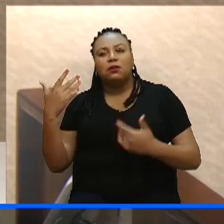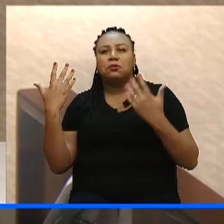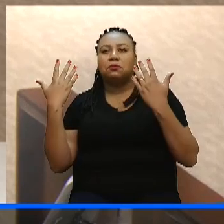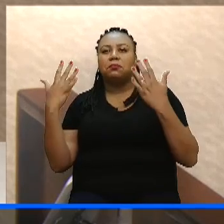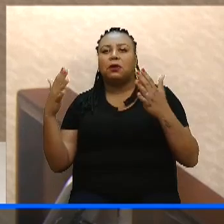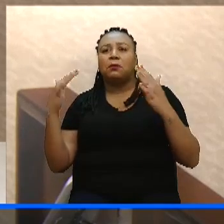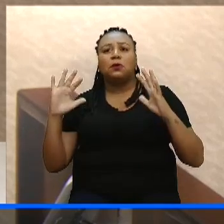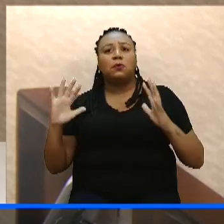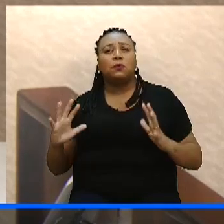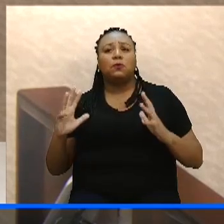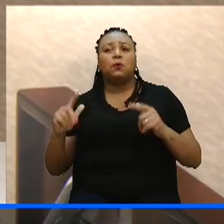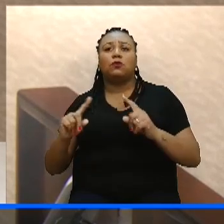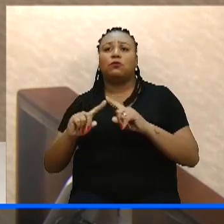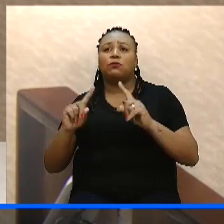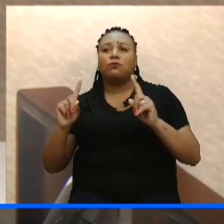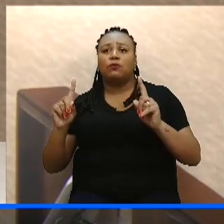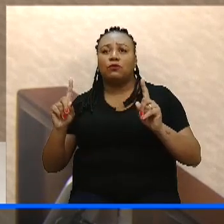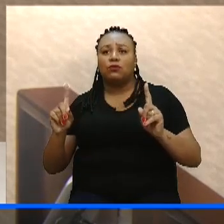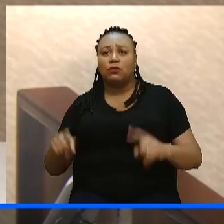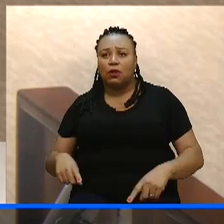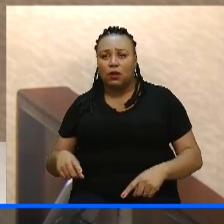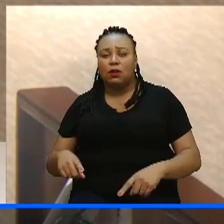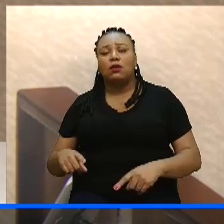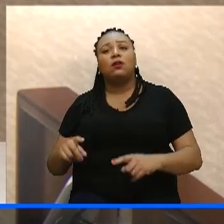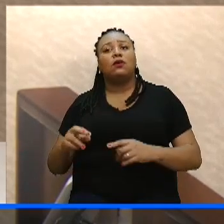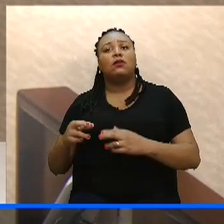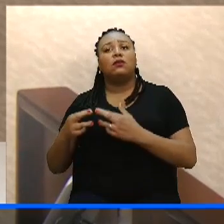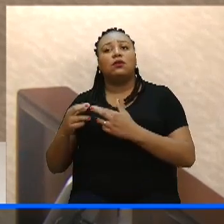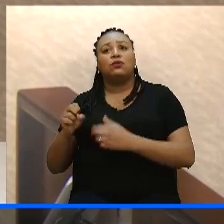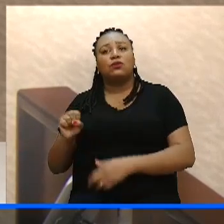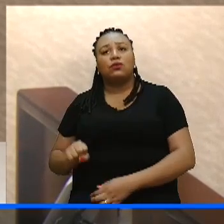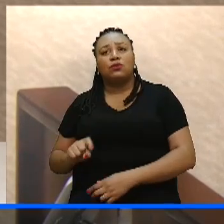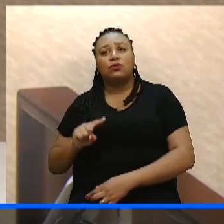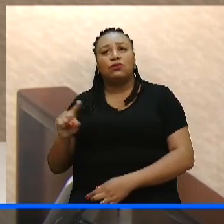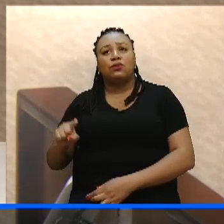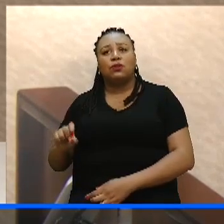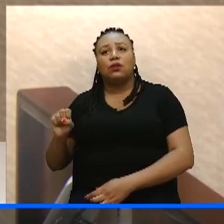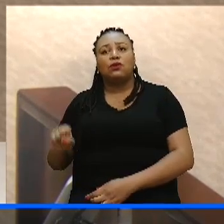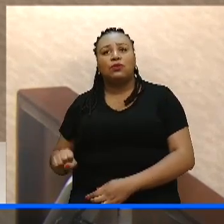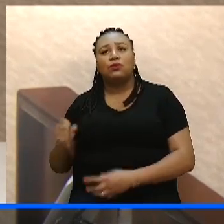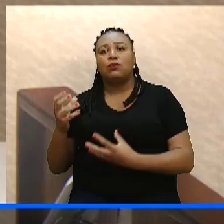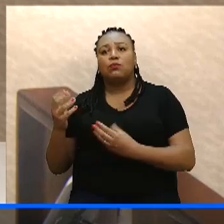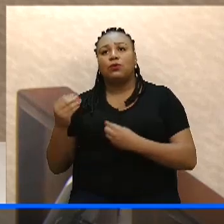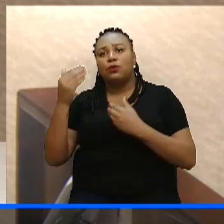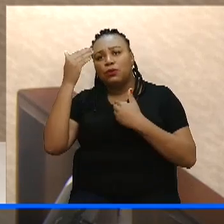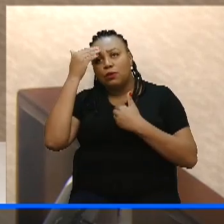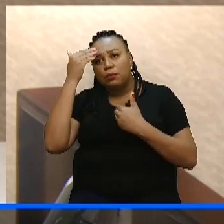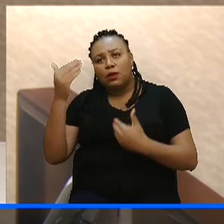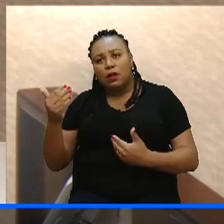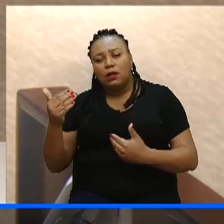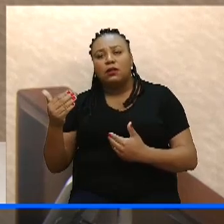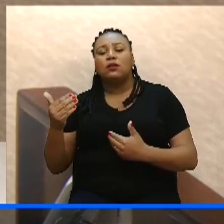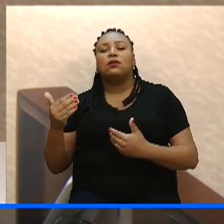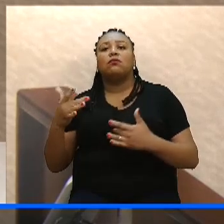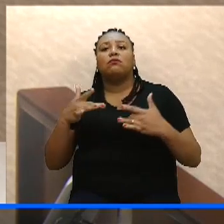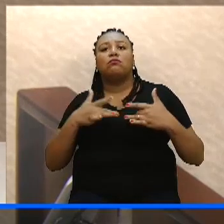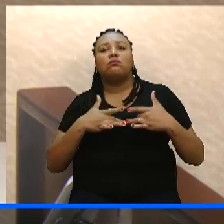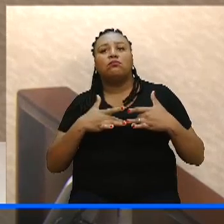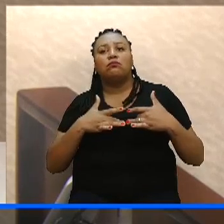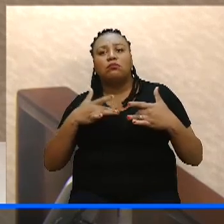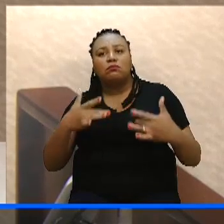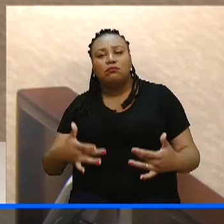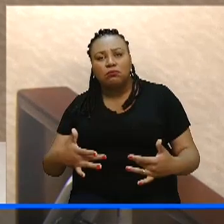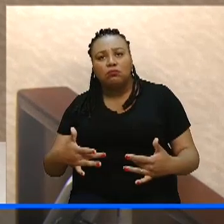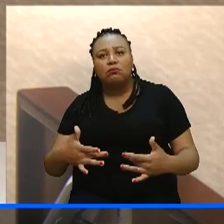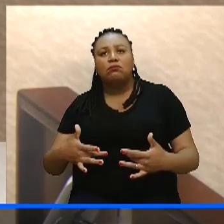todos os colaboradores da zona sul muito obrigado por tanta dedicação